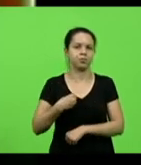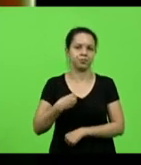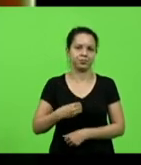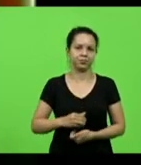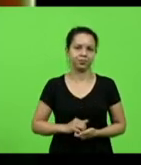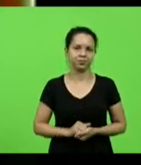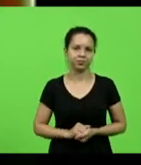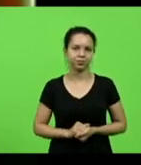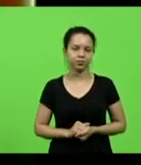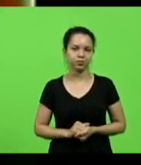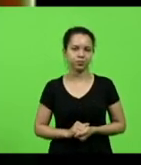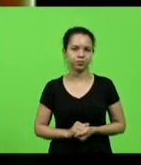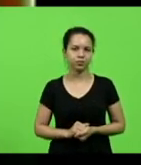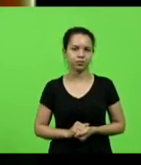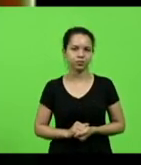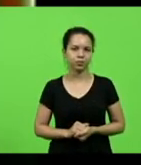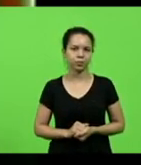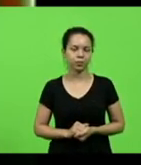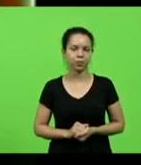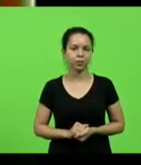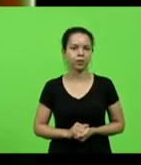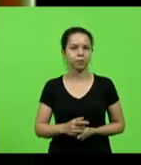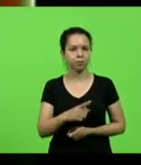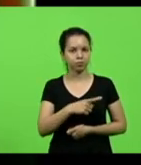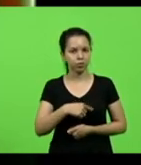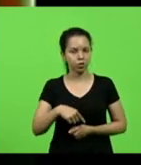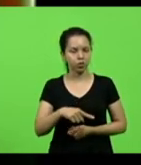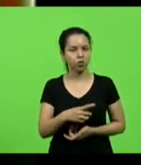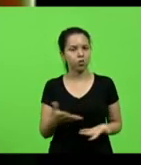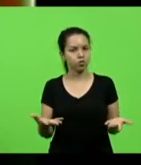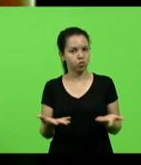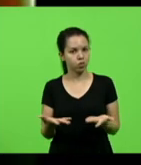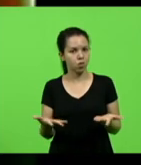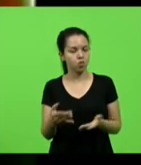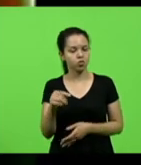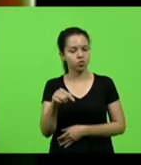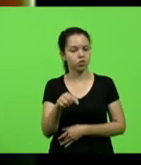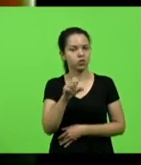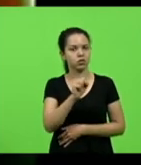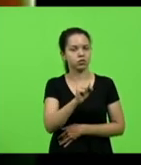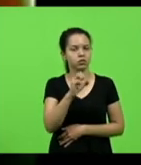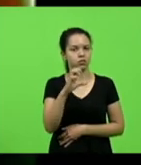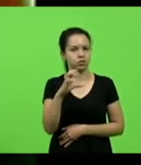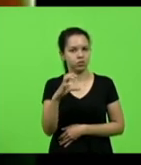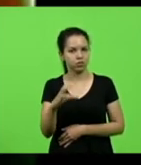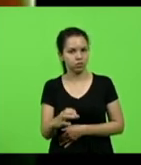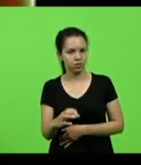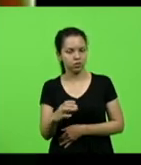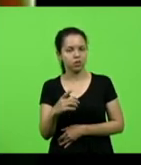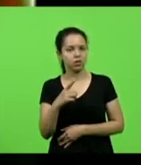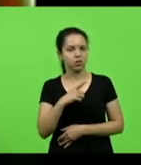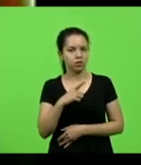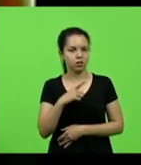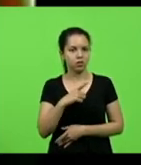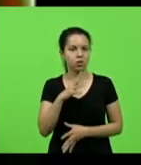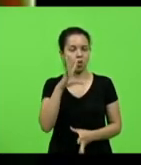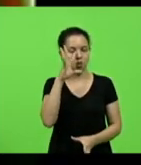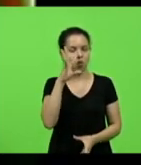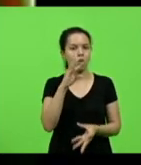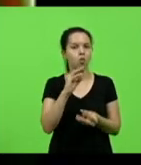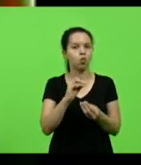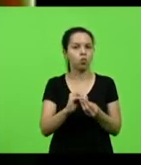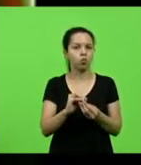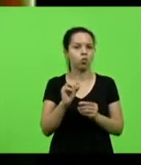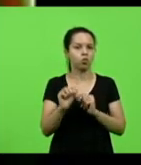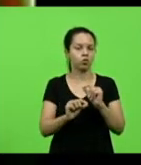Nós temos aí em Santa Catarina as conclusões que eu tirei aqui, em torno